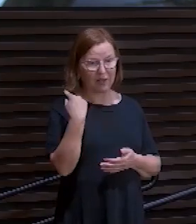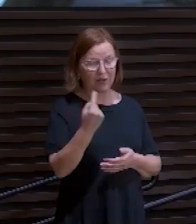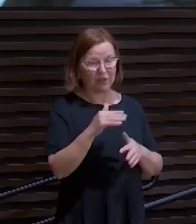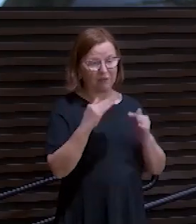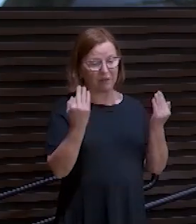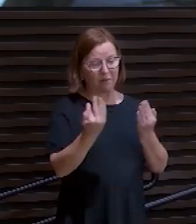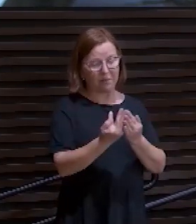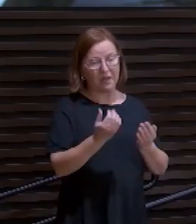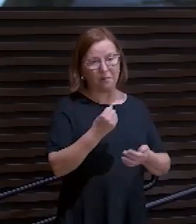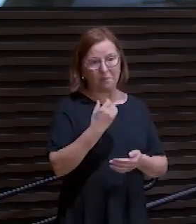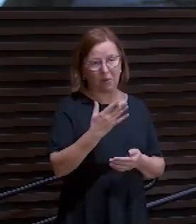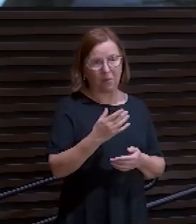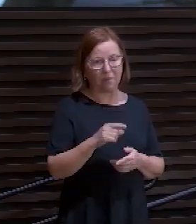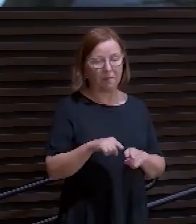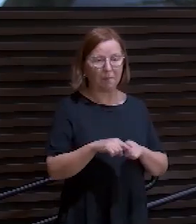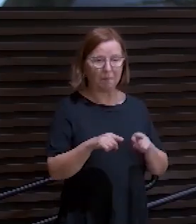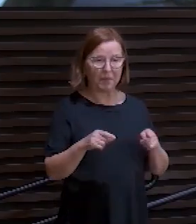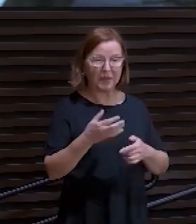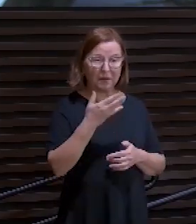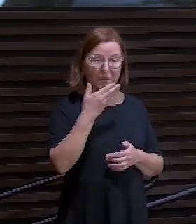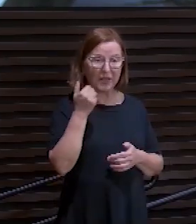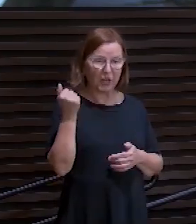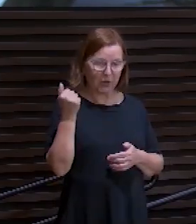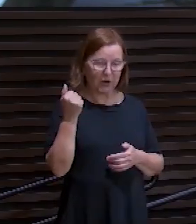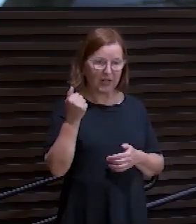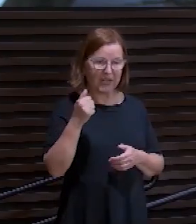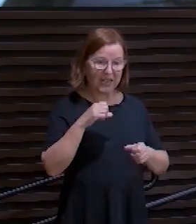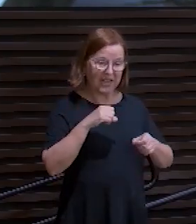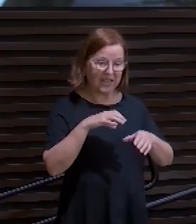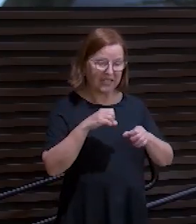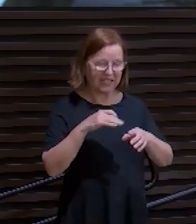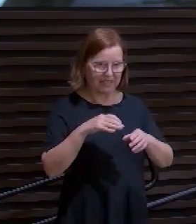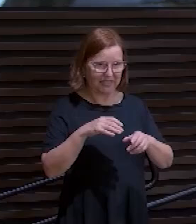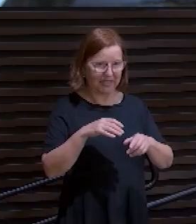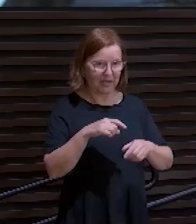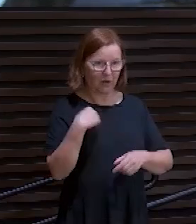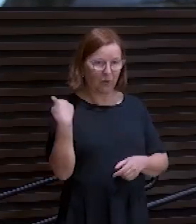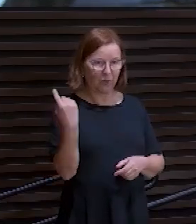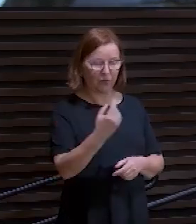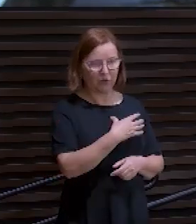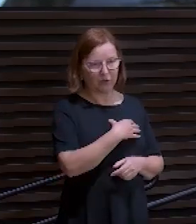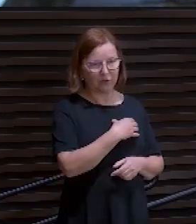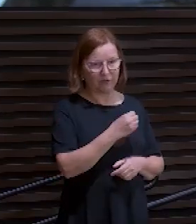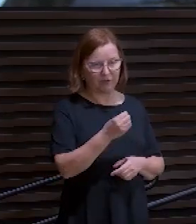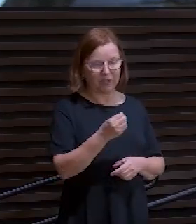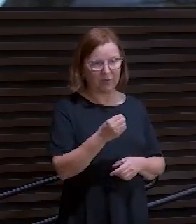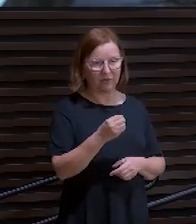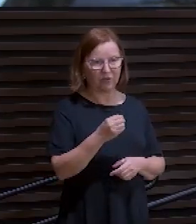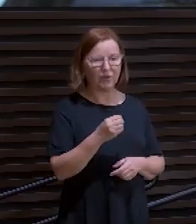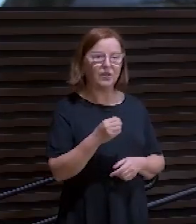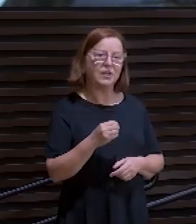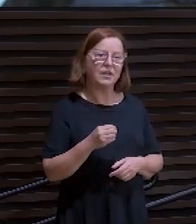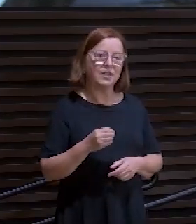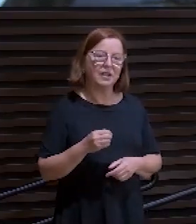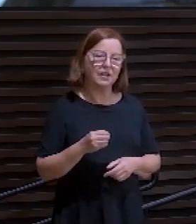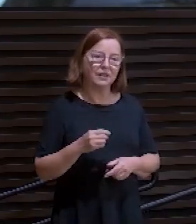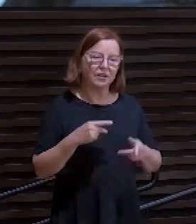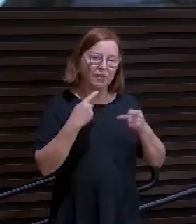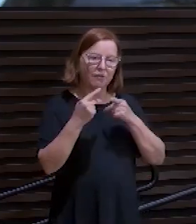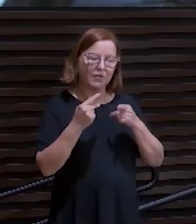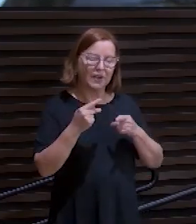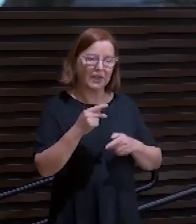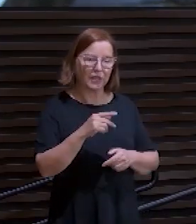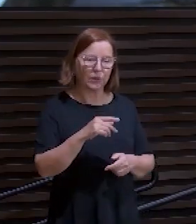quando nós ensinamos aos nossos filhos que aquele pão é um sinal de que Deus abençoou para a nossa